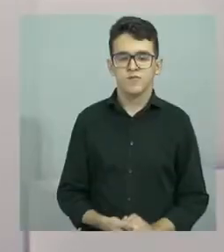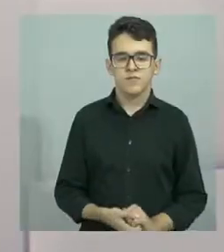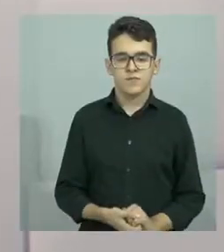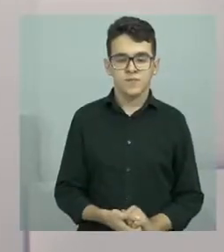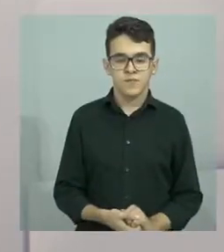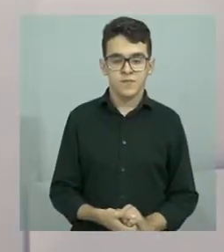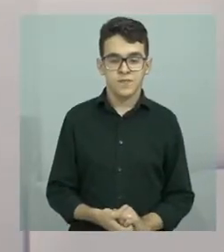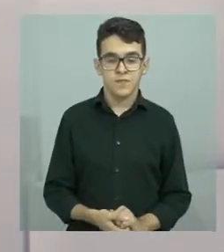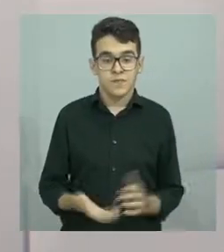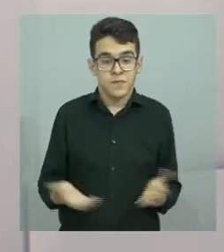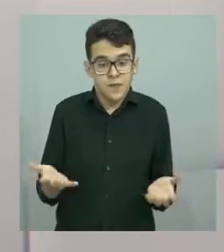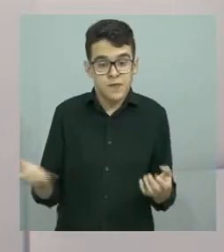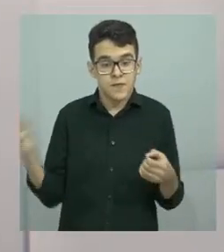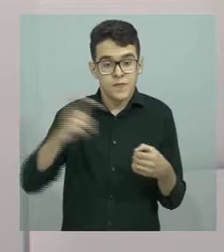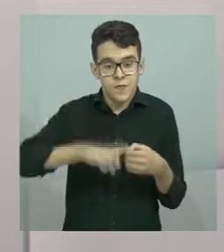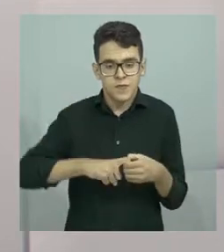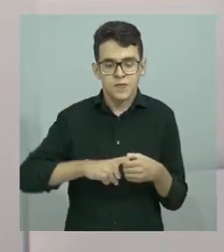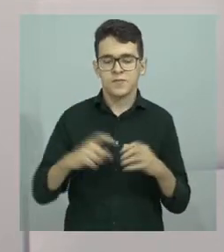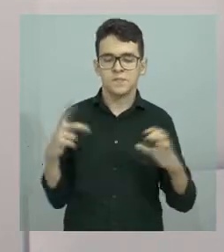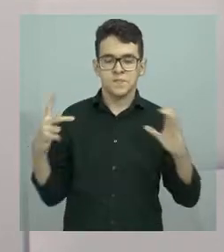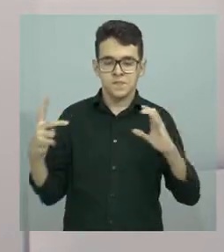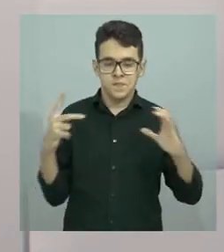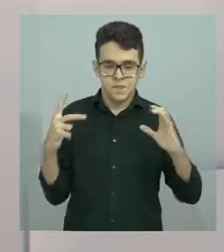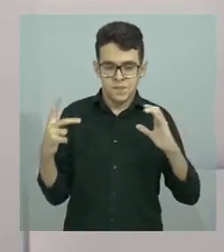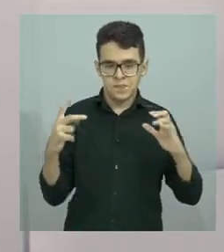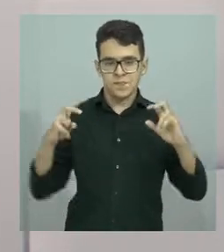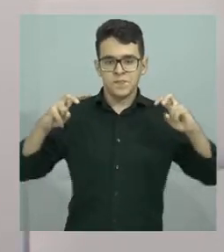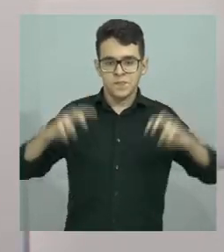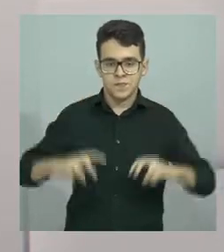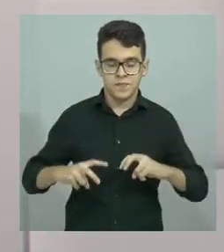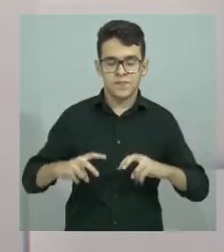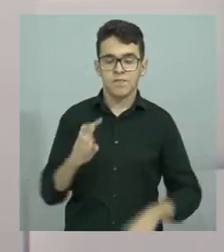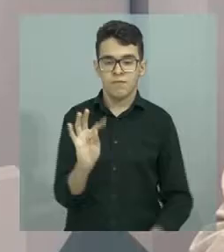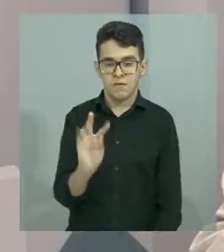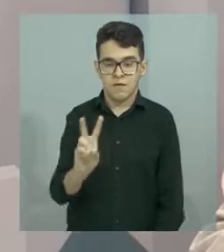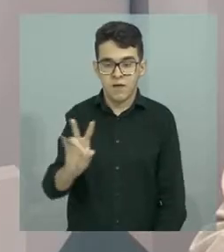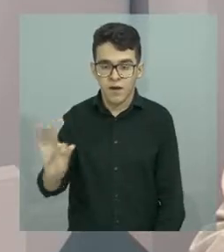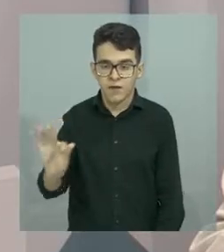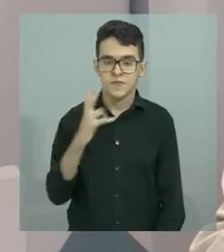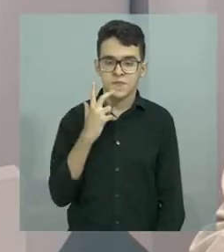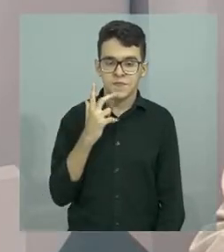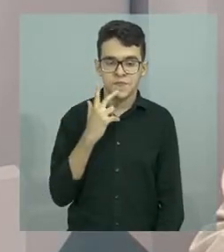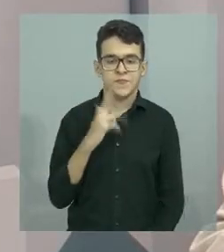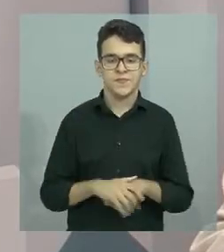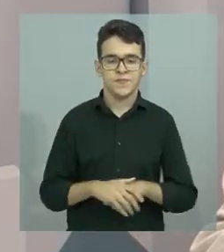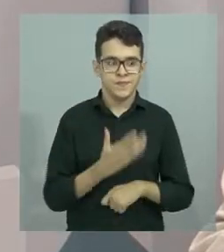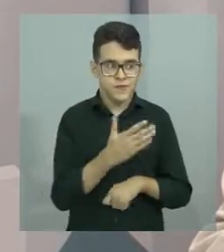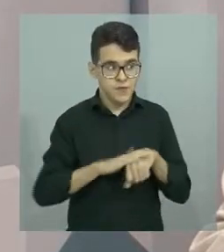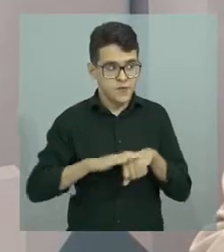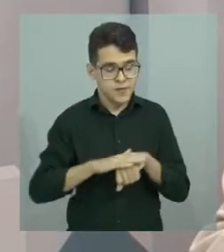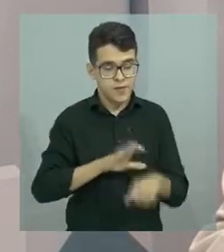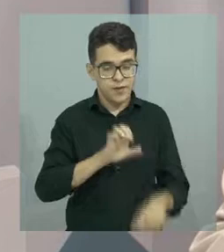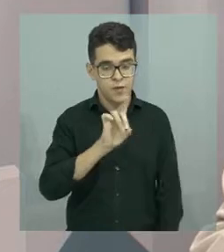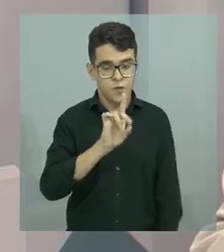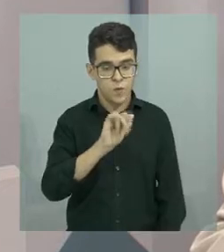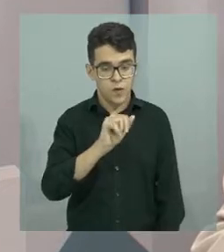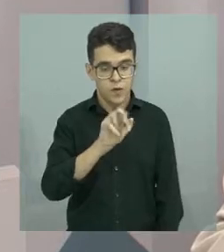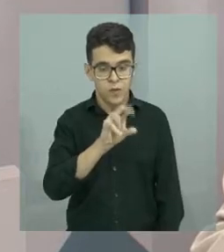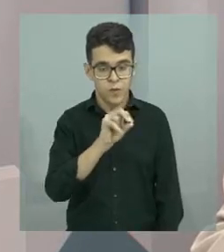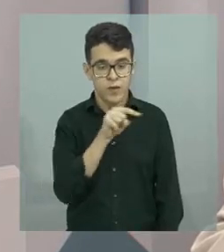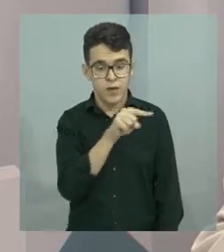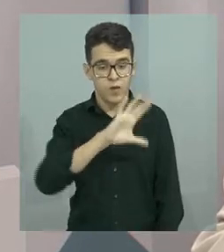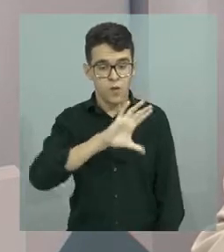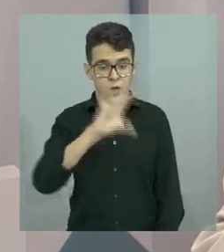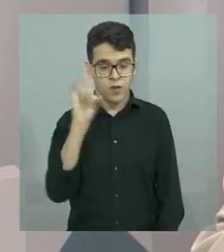Estamos de volta com o plenário da cidade pela TV Fortaleza. Estou conversando com o Eduardo Neto, que é o coordenador técnico